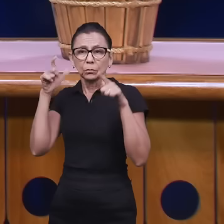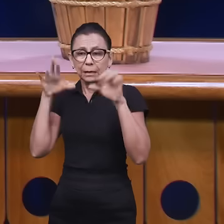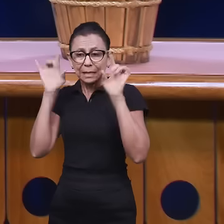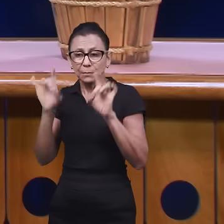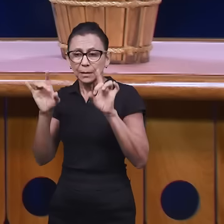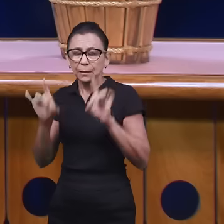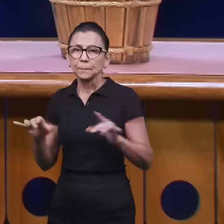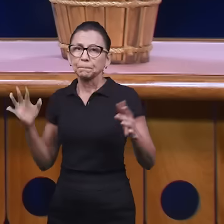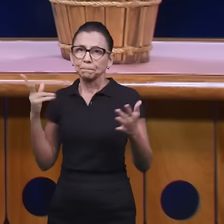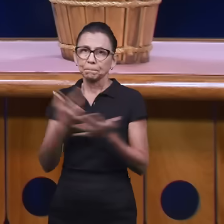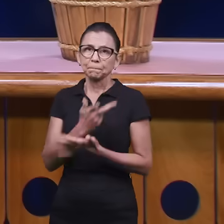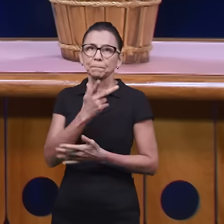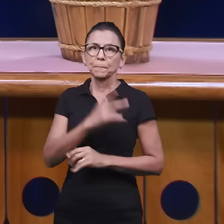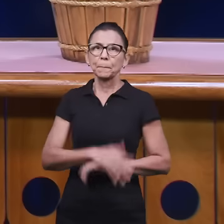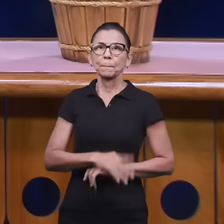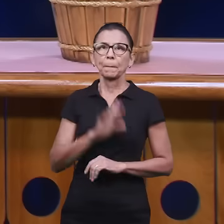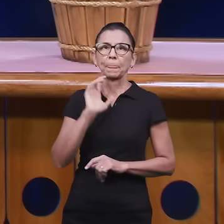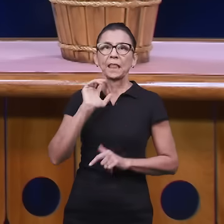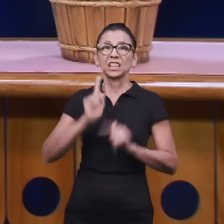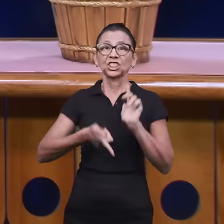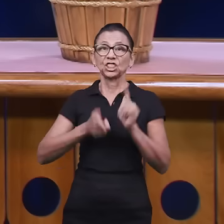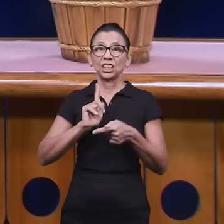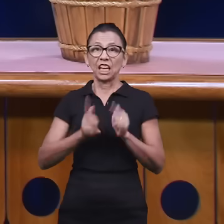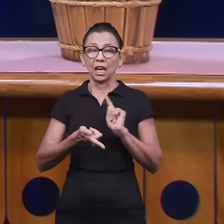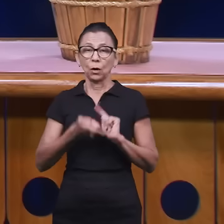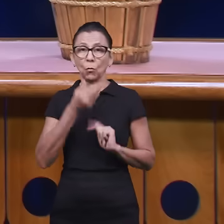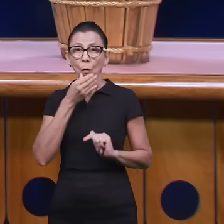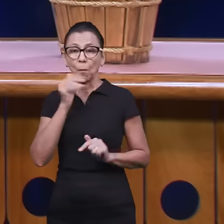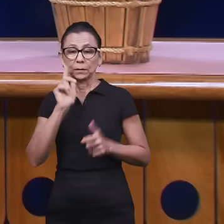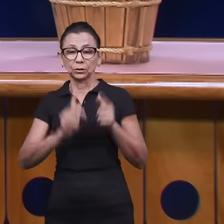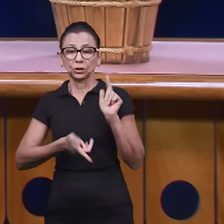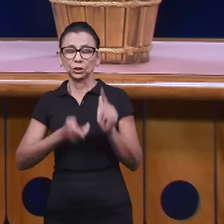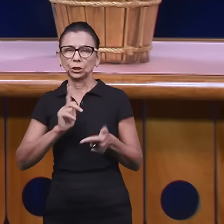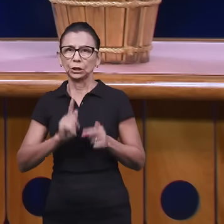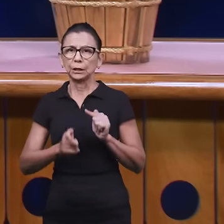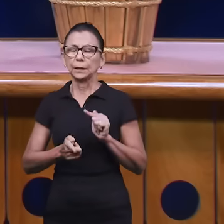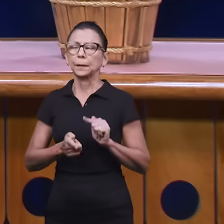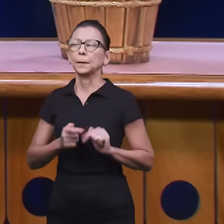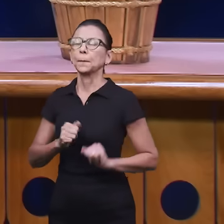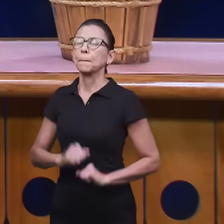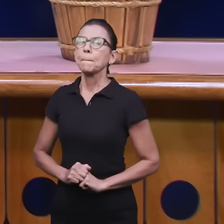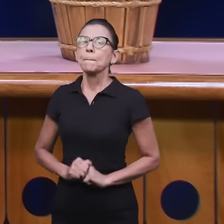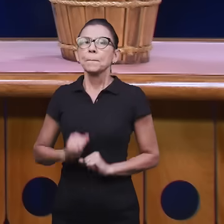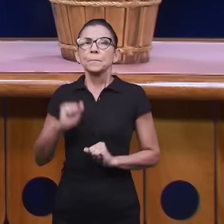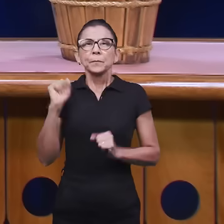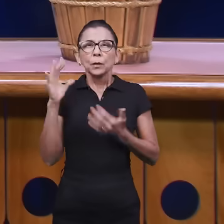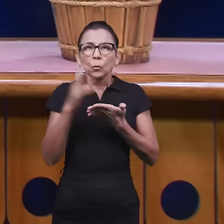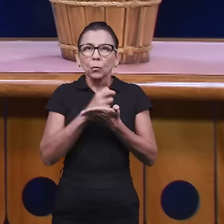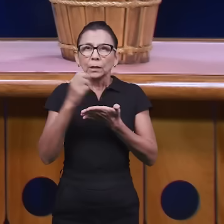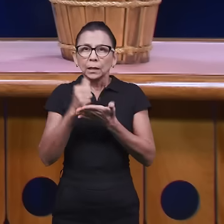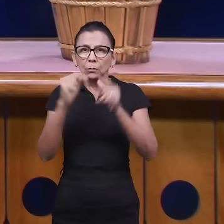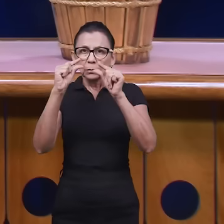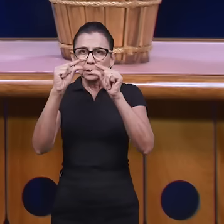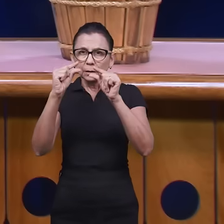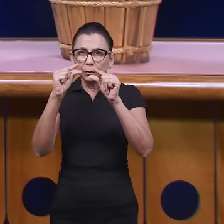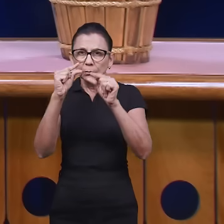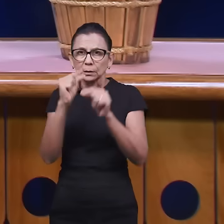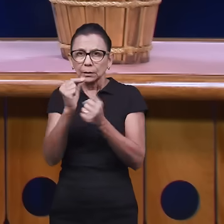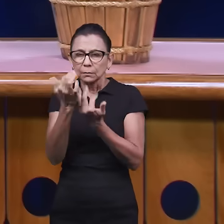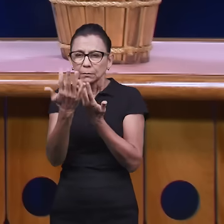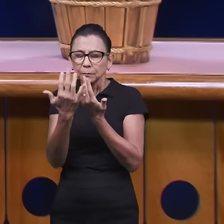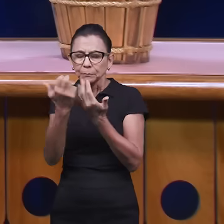Gideão fez? Ele pegou o seu trigo, escondeu o seu trigo, malhando o seu trigo no